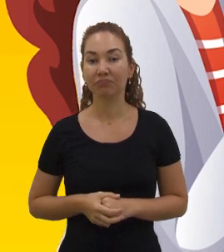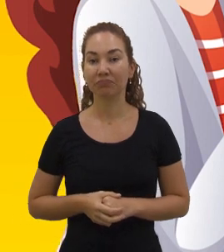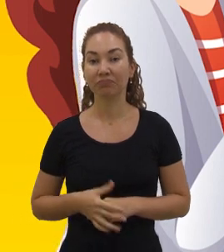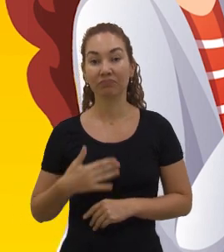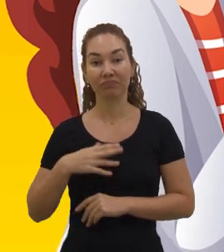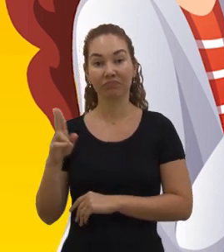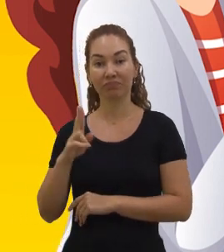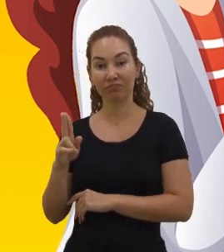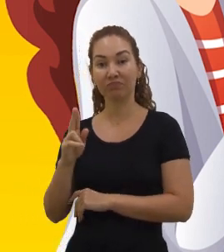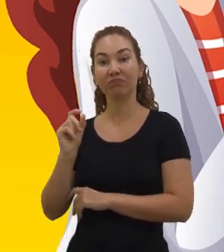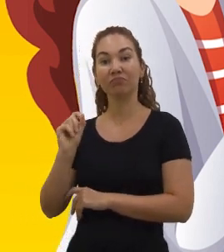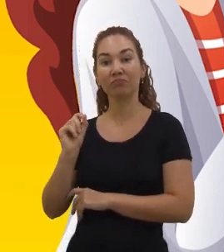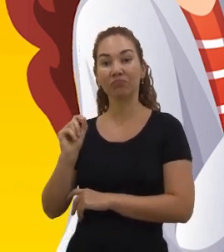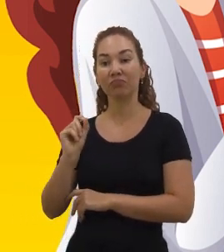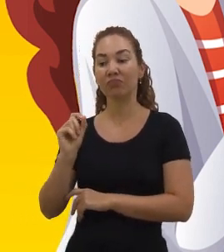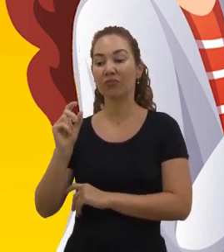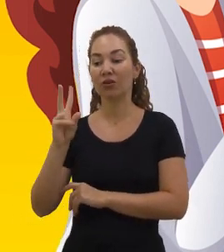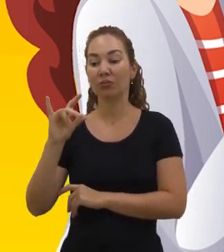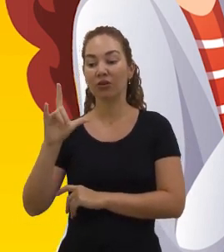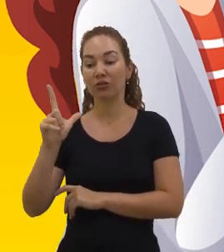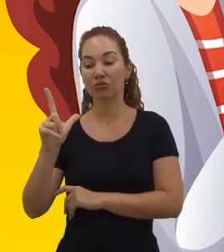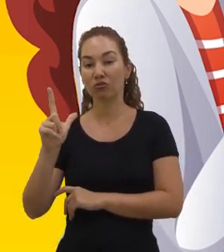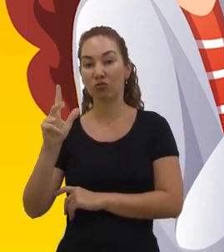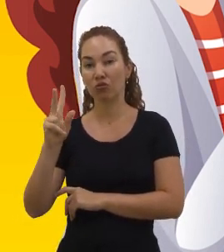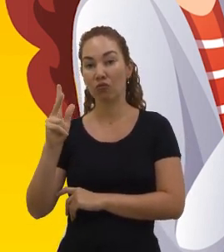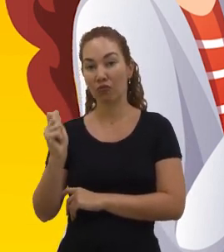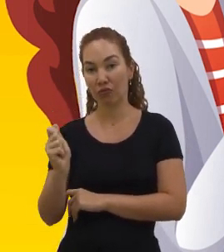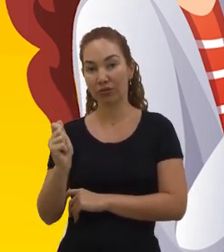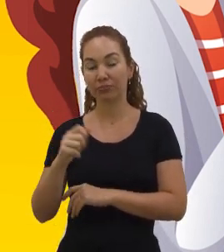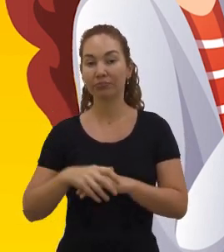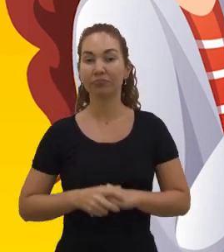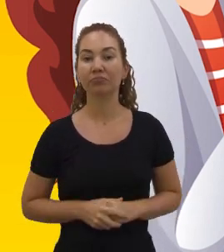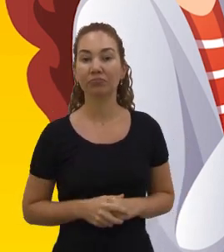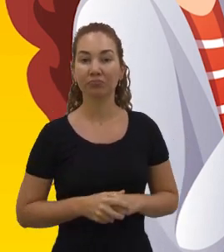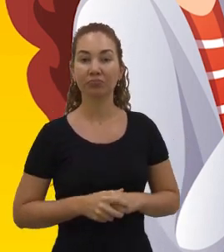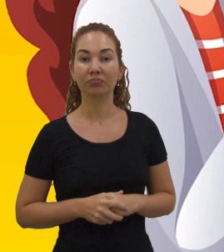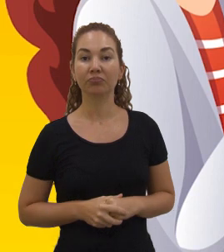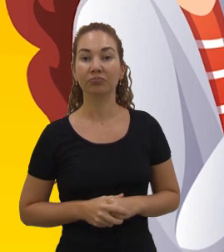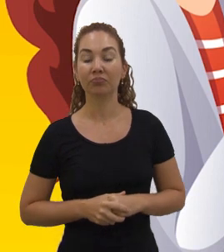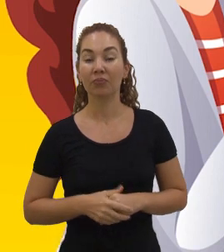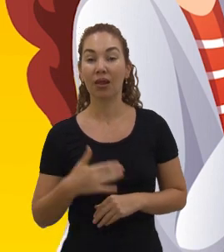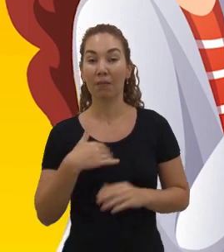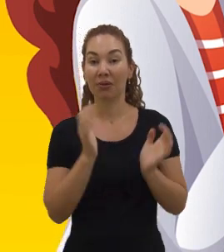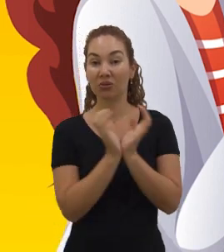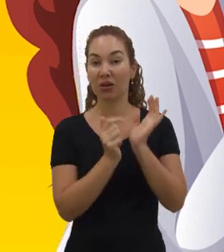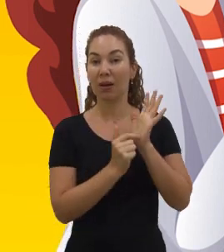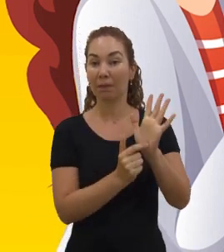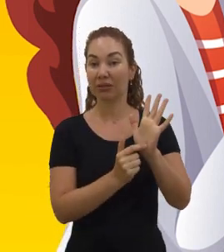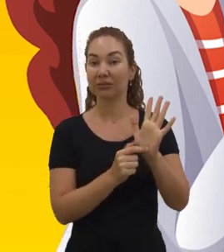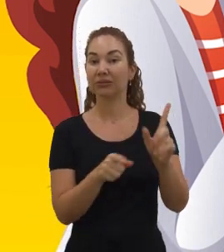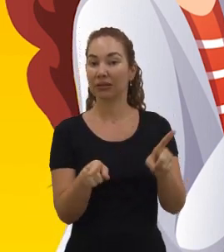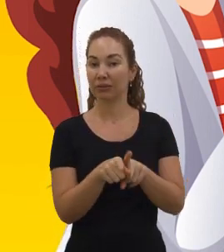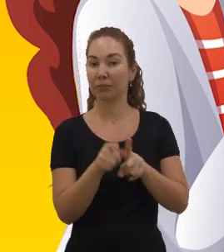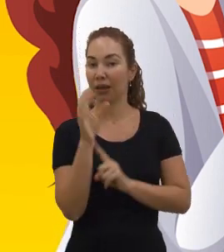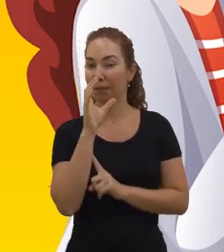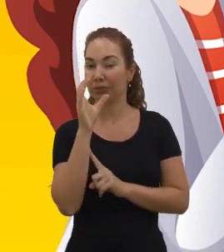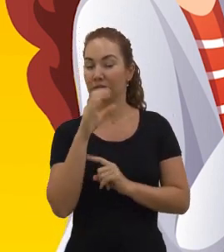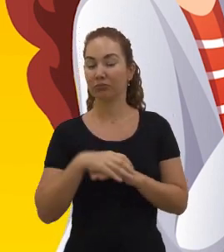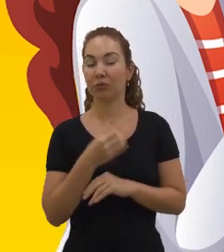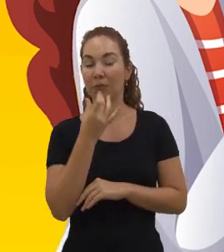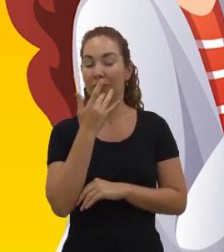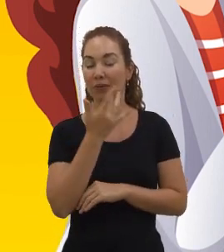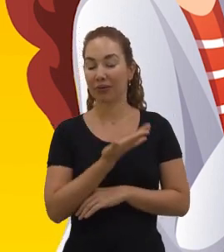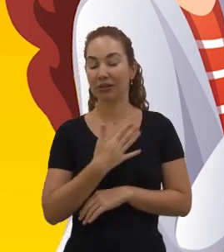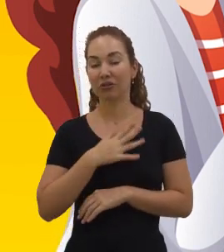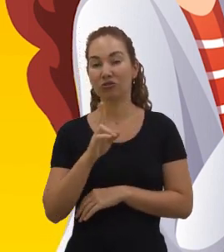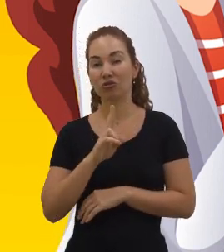Meu nome é Edivan, para quem não sabe. Vou pedir para minhas colegas se apresentarem também rapidinho, para quem não conhece elas ainda. Boa